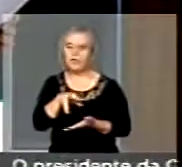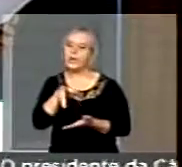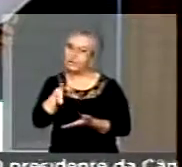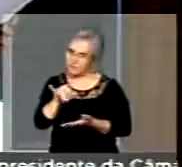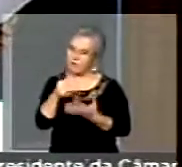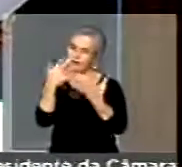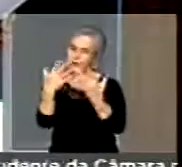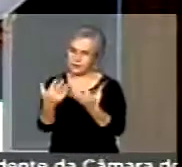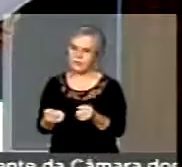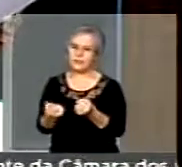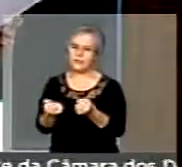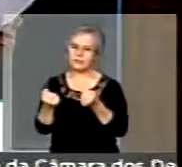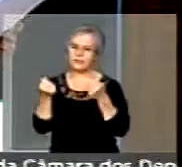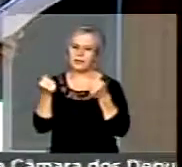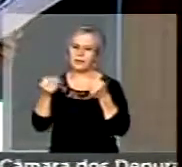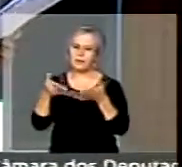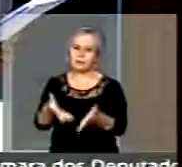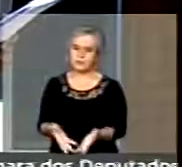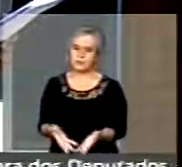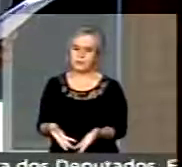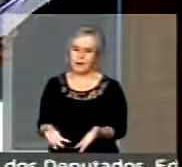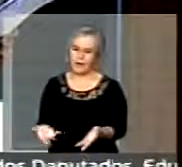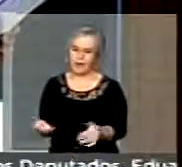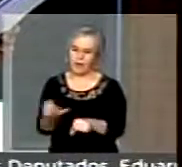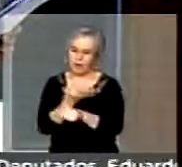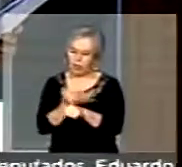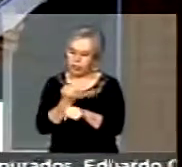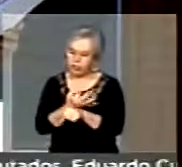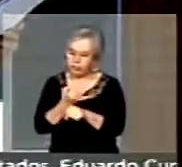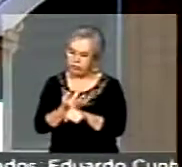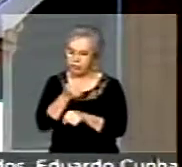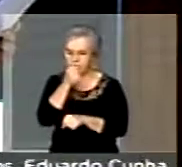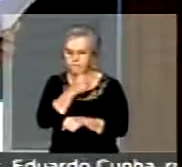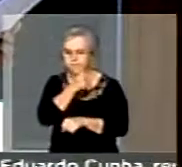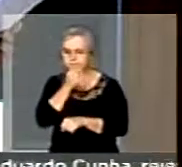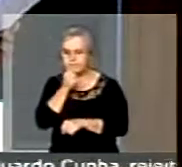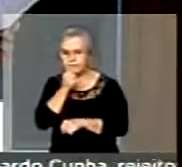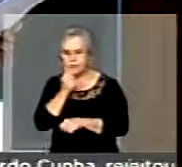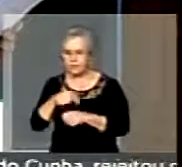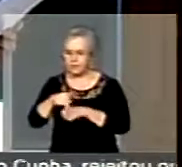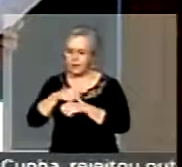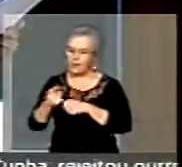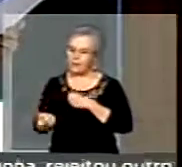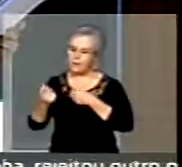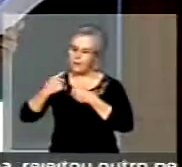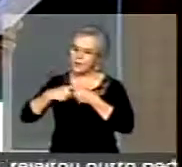aceitará participar com a sua cota de sacrifício para que o país retome a